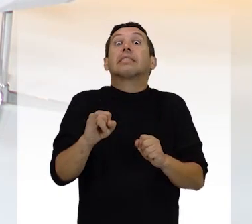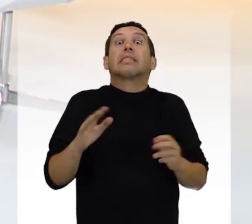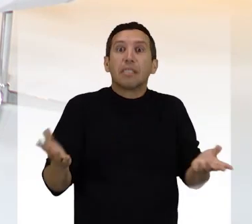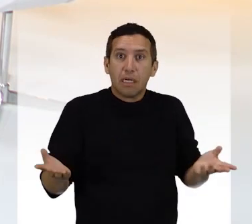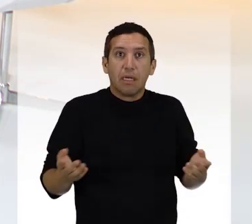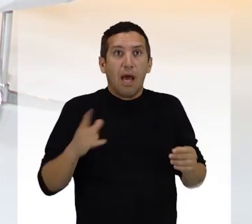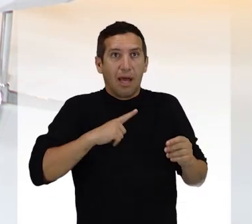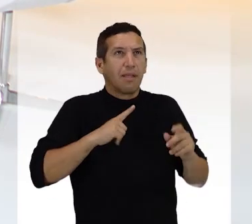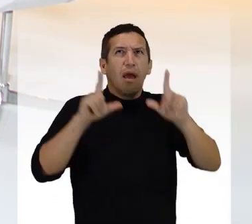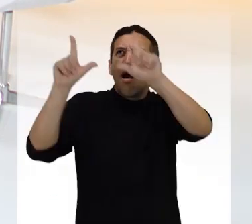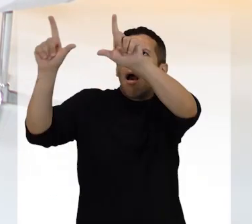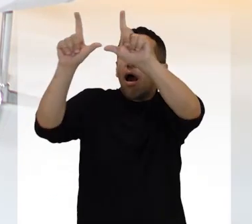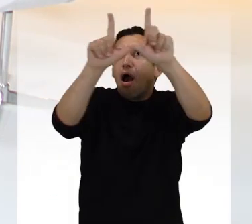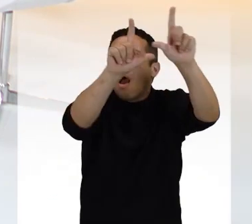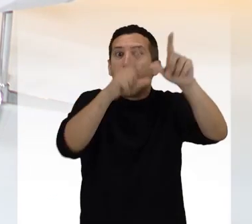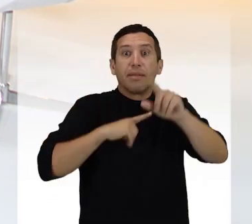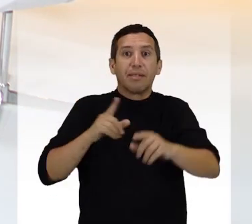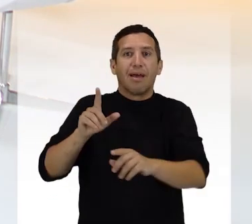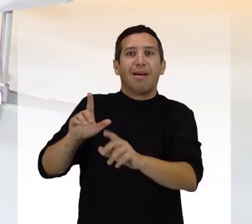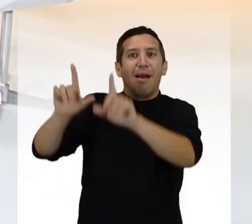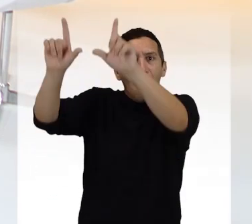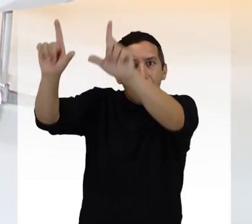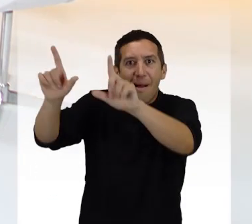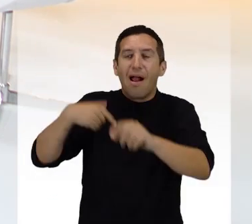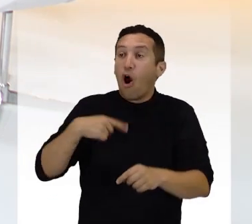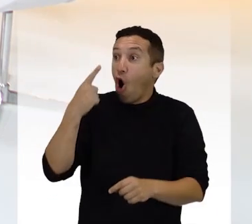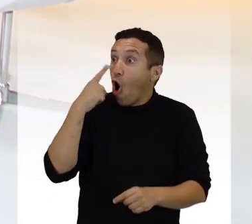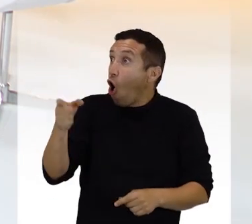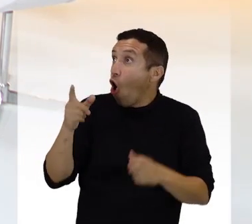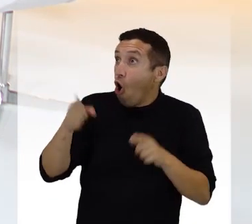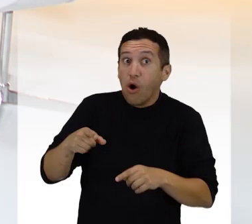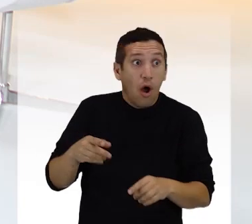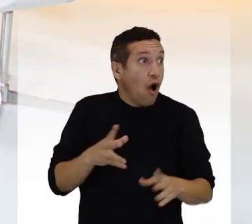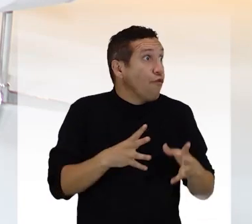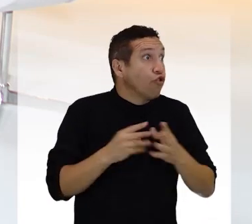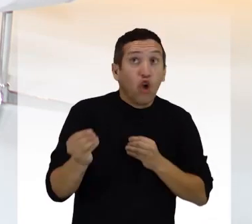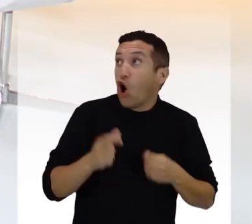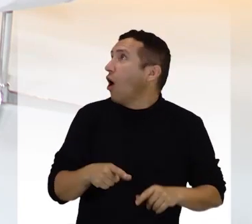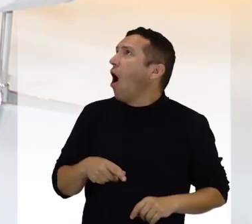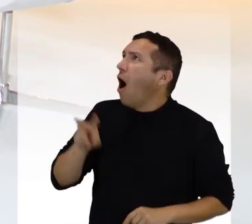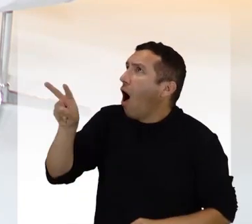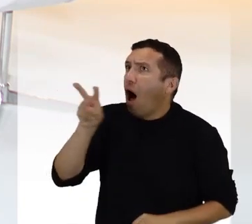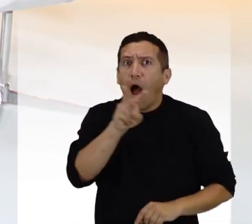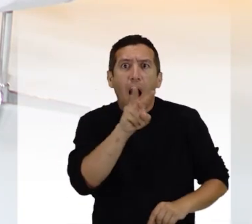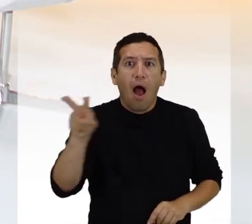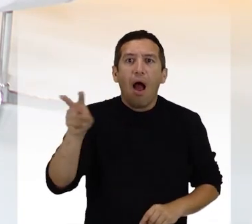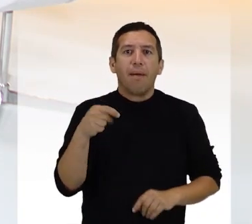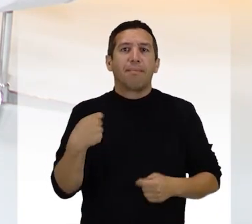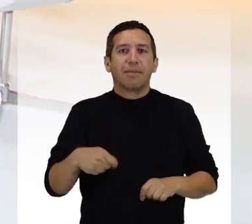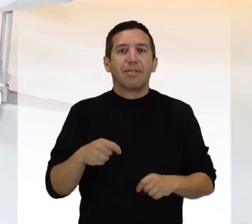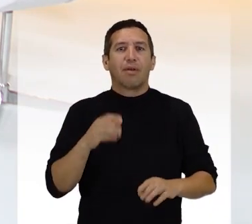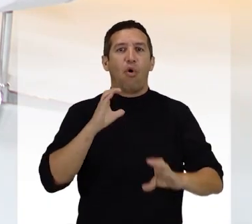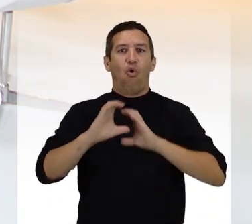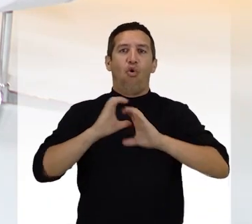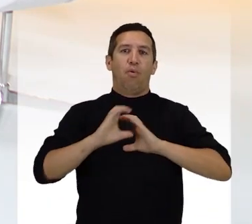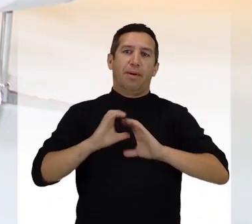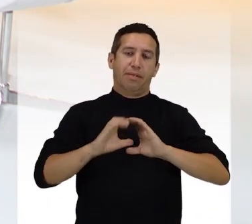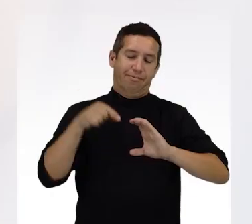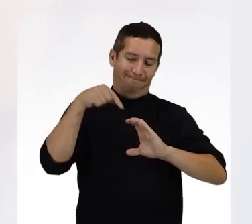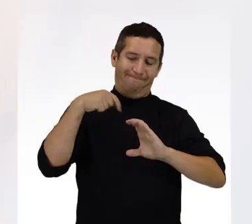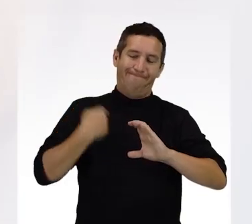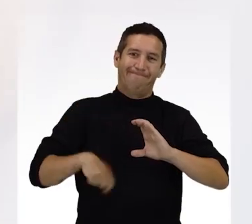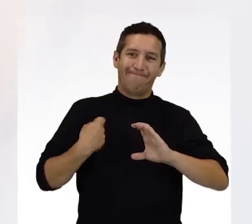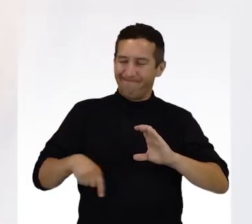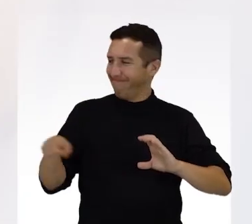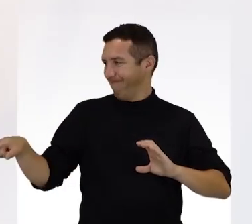ele que se ele entrar lá, ele vai ter que correr. E ele vai ter que correr, as placas vão indicar, mas tem que ter a placa lá. Ele precisa saber para onde ele vai.